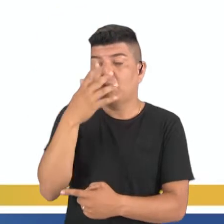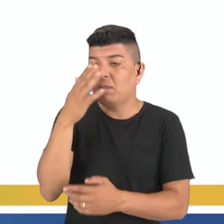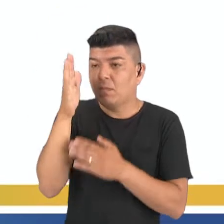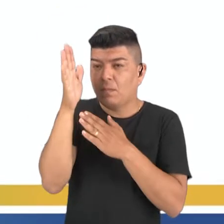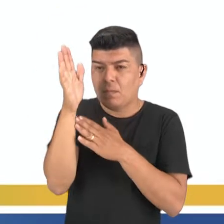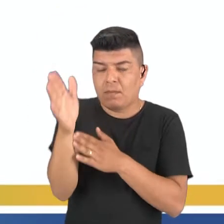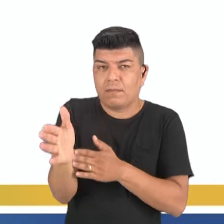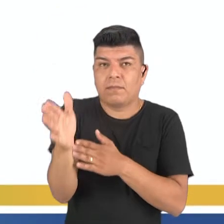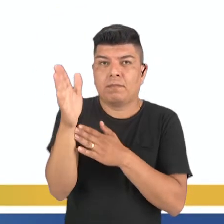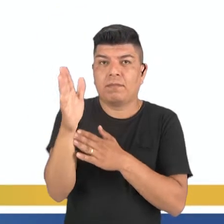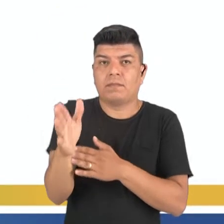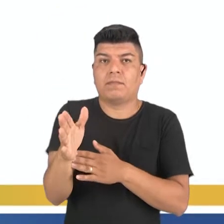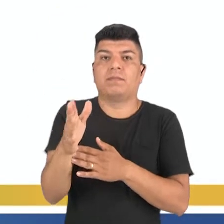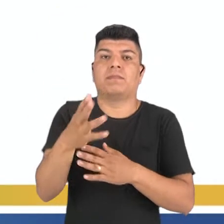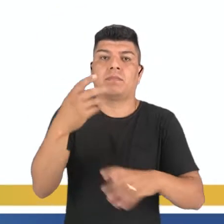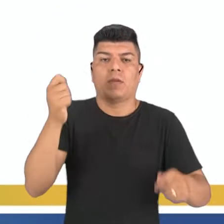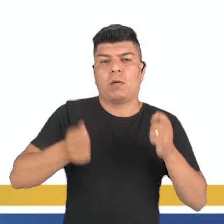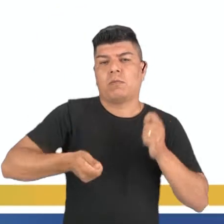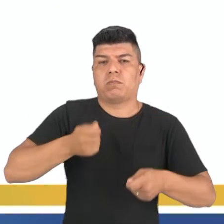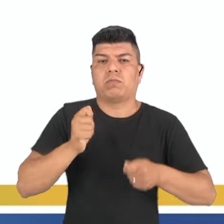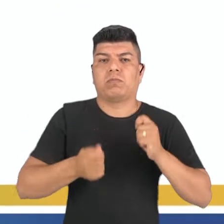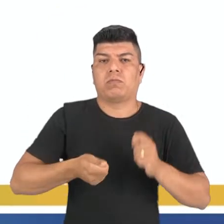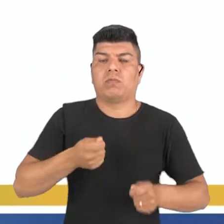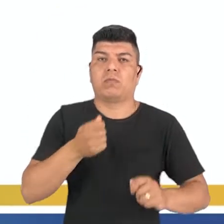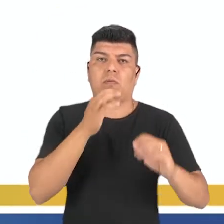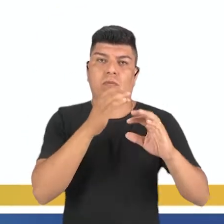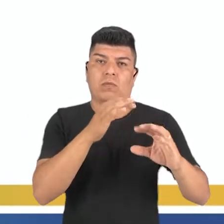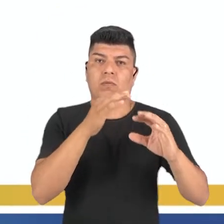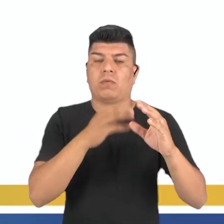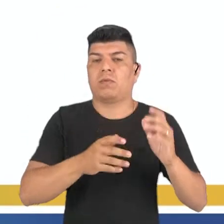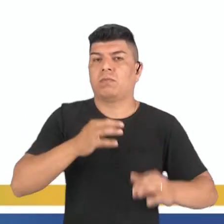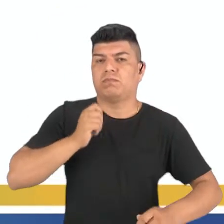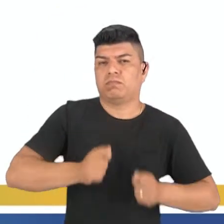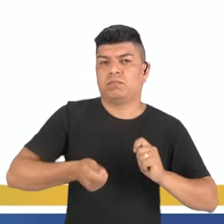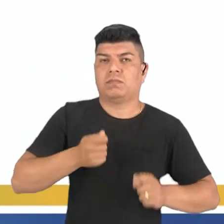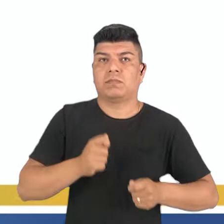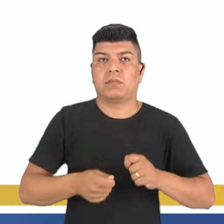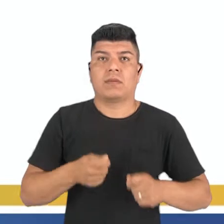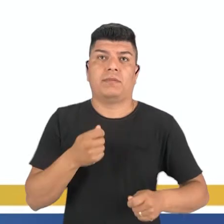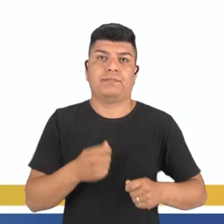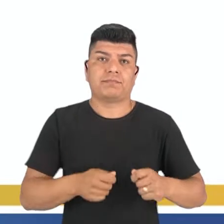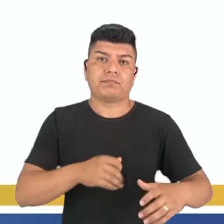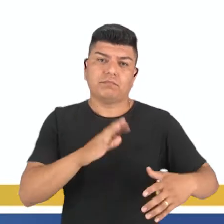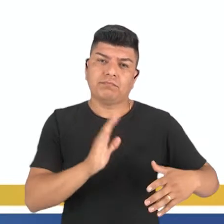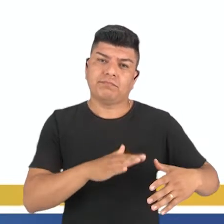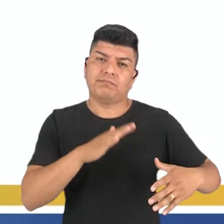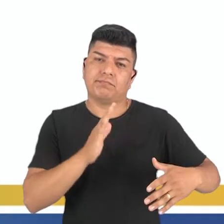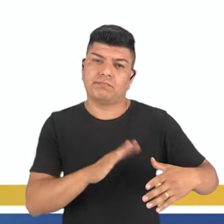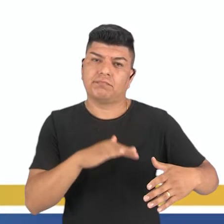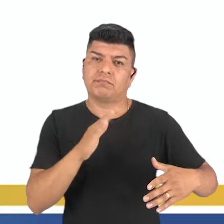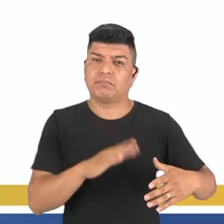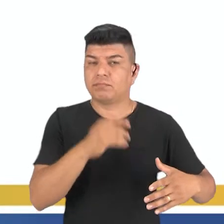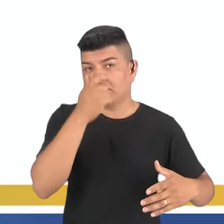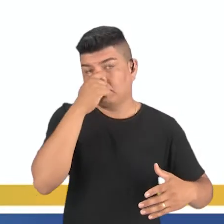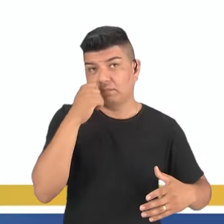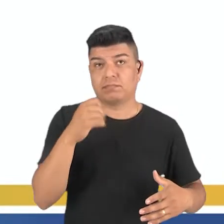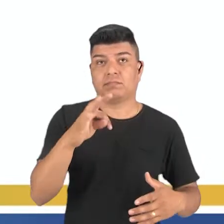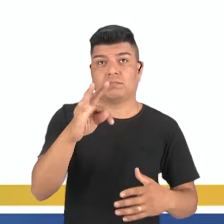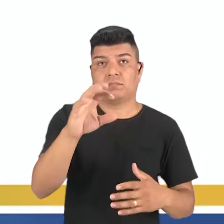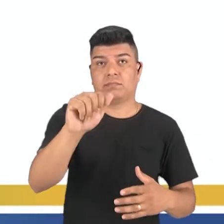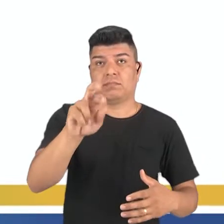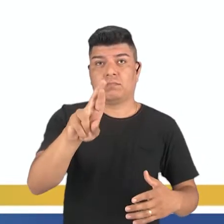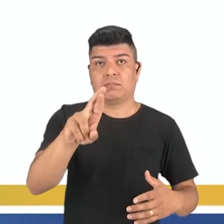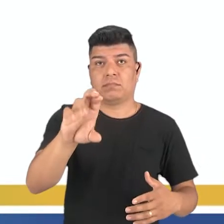vai tocando instrumentos de percussão, com tambores, caixas, taróis e